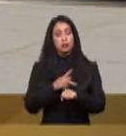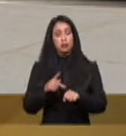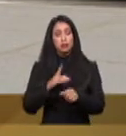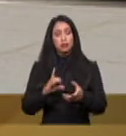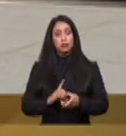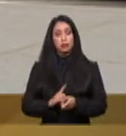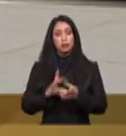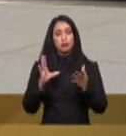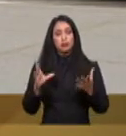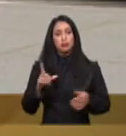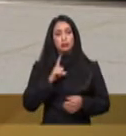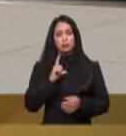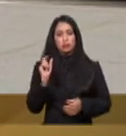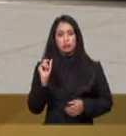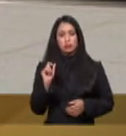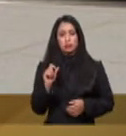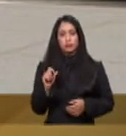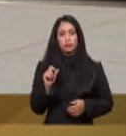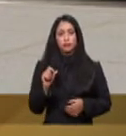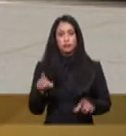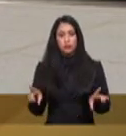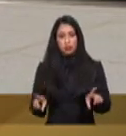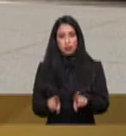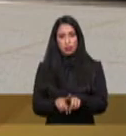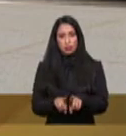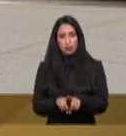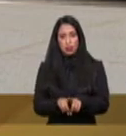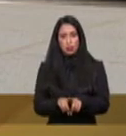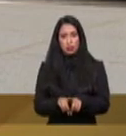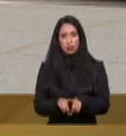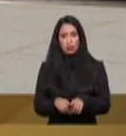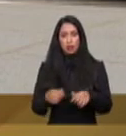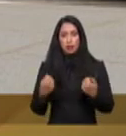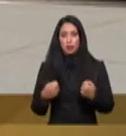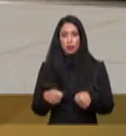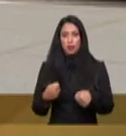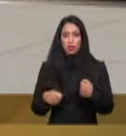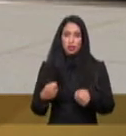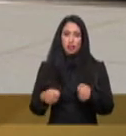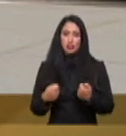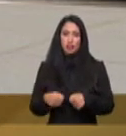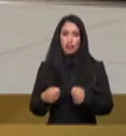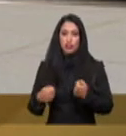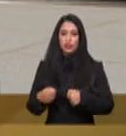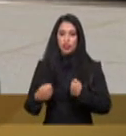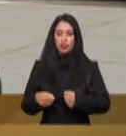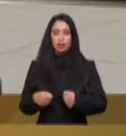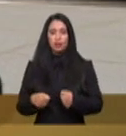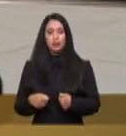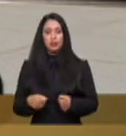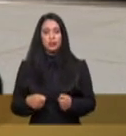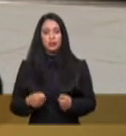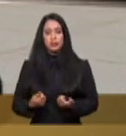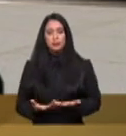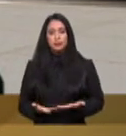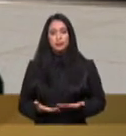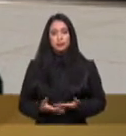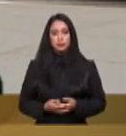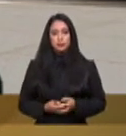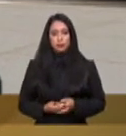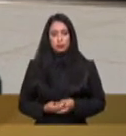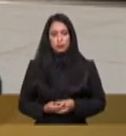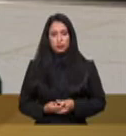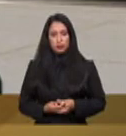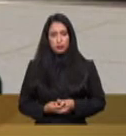e suas regras de convivência também precisam. É isso que está em jogo neste julgamento. A